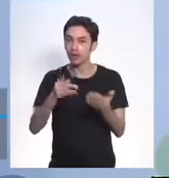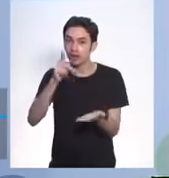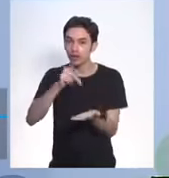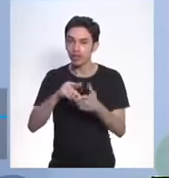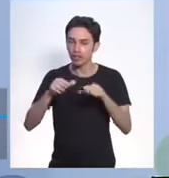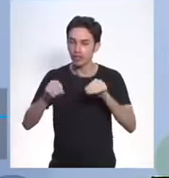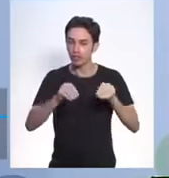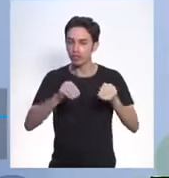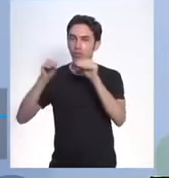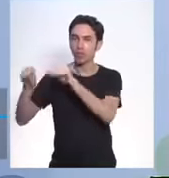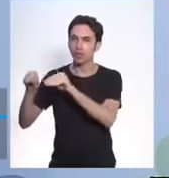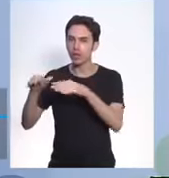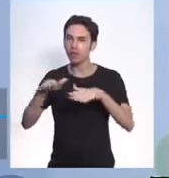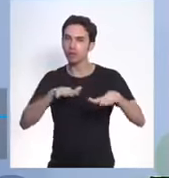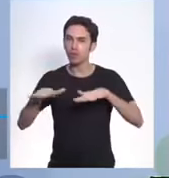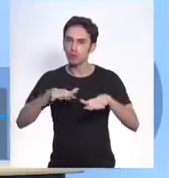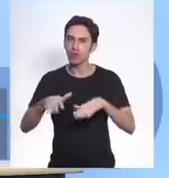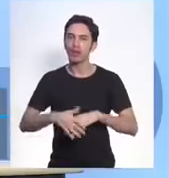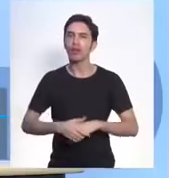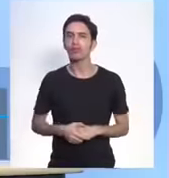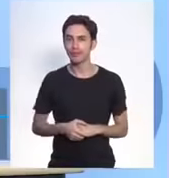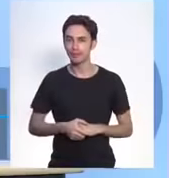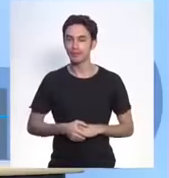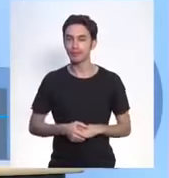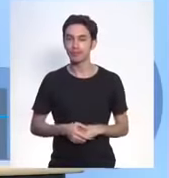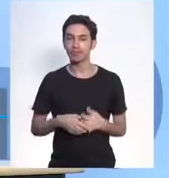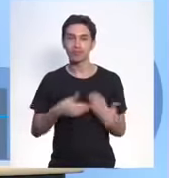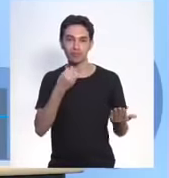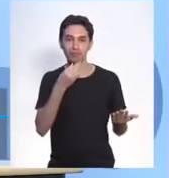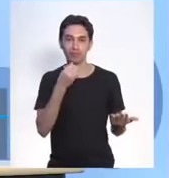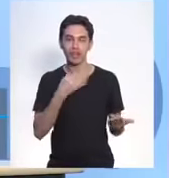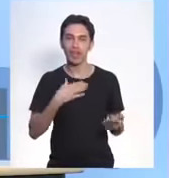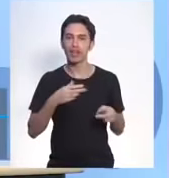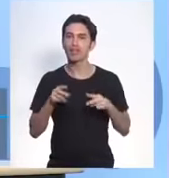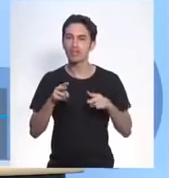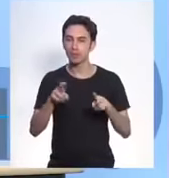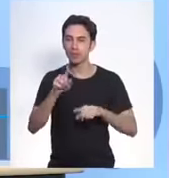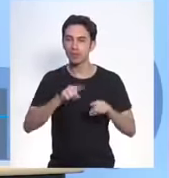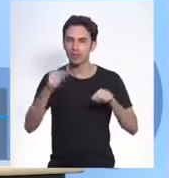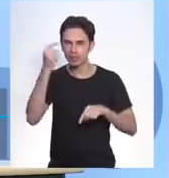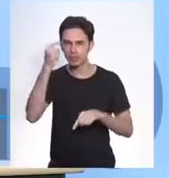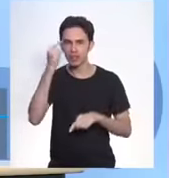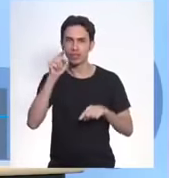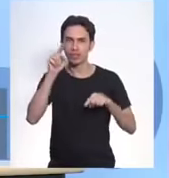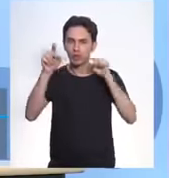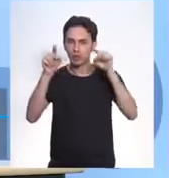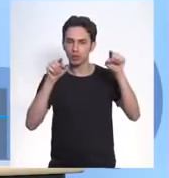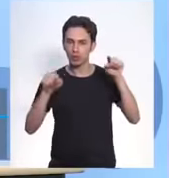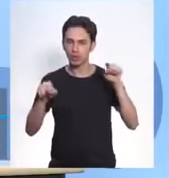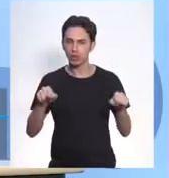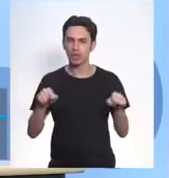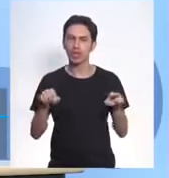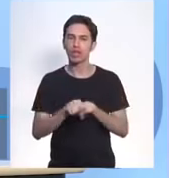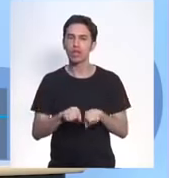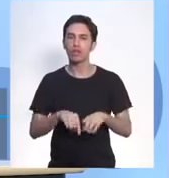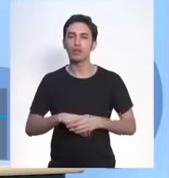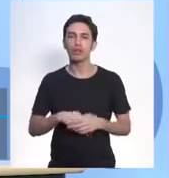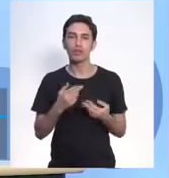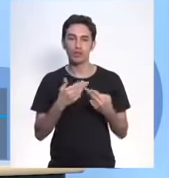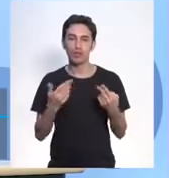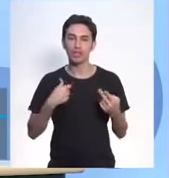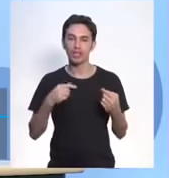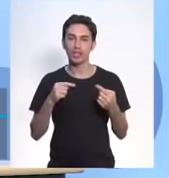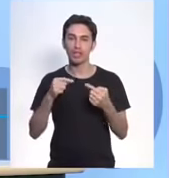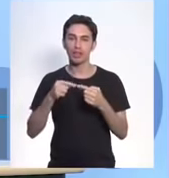movimentar ela é isso aí muito bem isso mexendo sempre com as coordenadas pensando na ideia dos pares ordenados né dos pontos